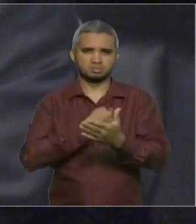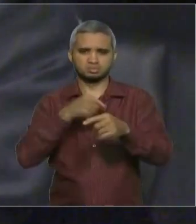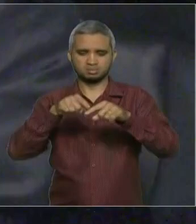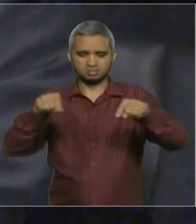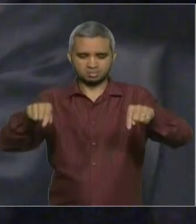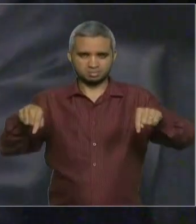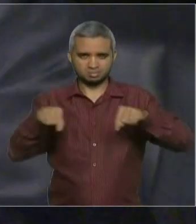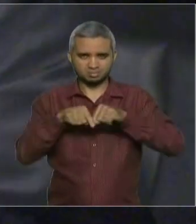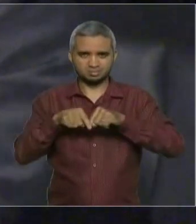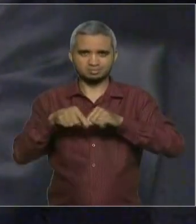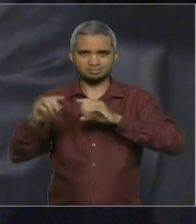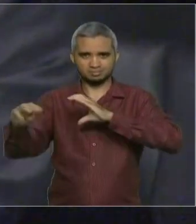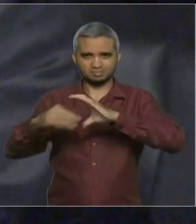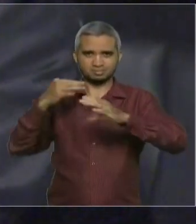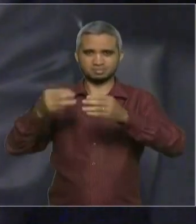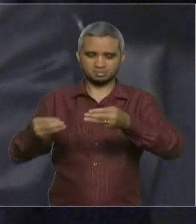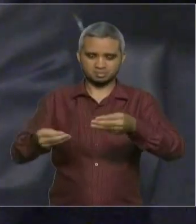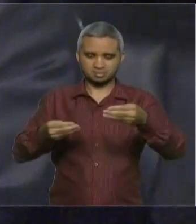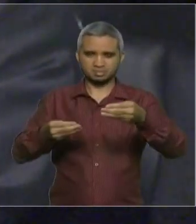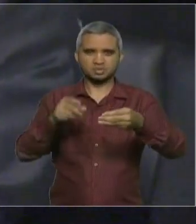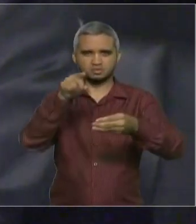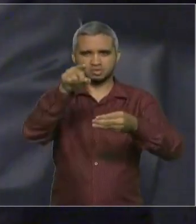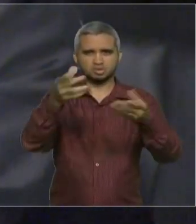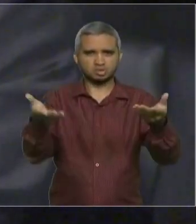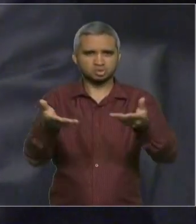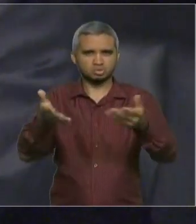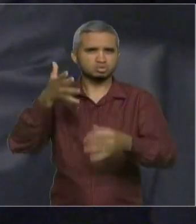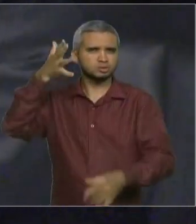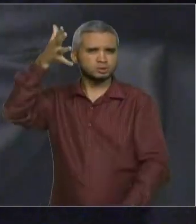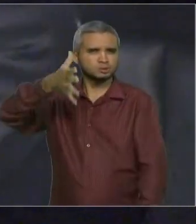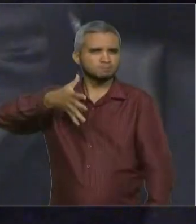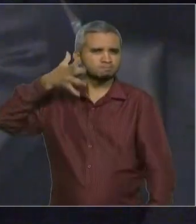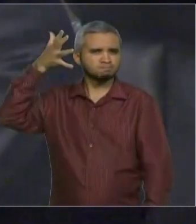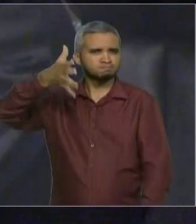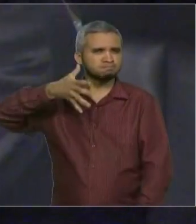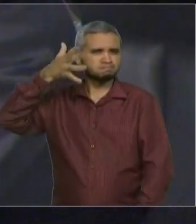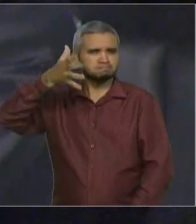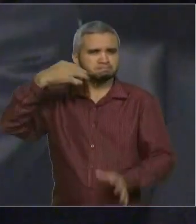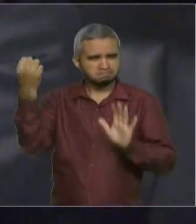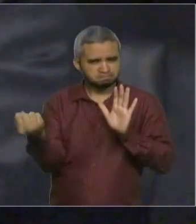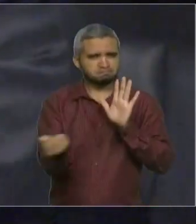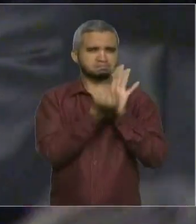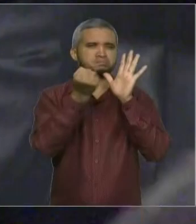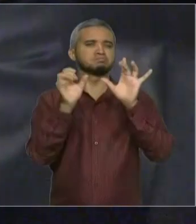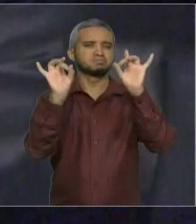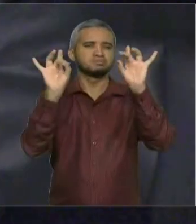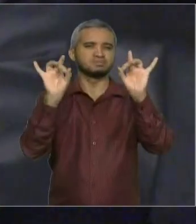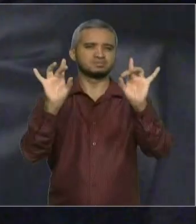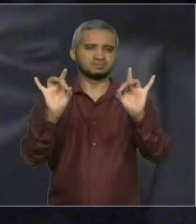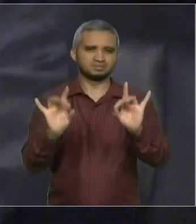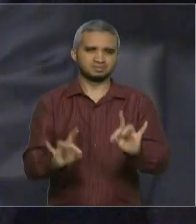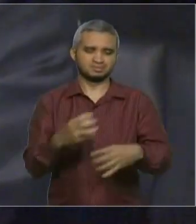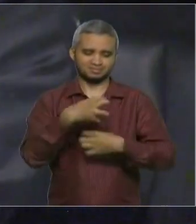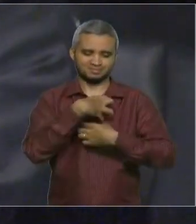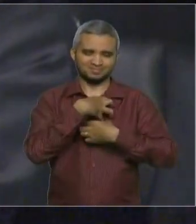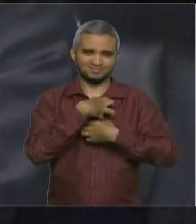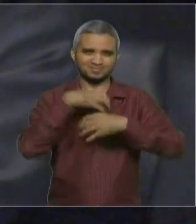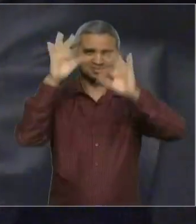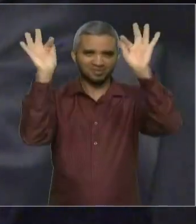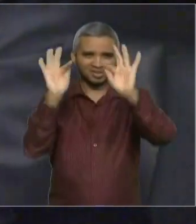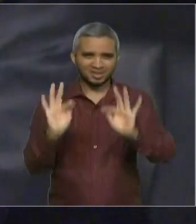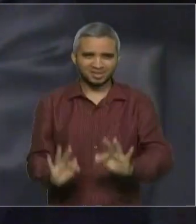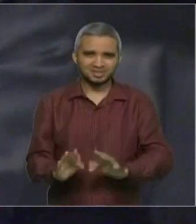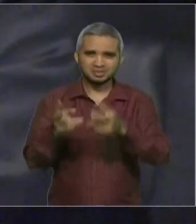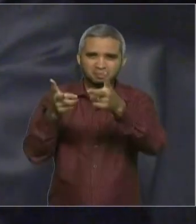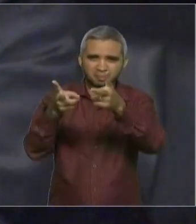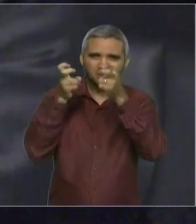aqui um registro, um pronunciamento histórico. Eu fico muito feliz por perceber que a minha amiga, a minha colega,